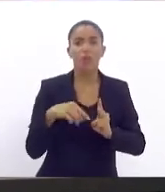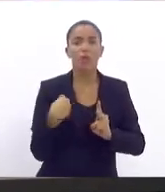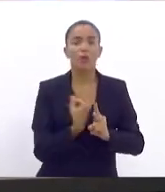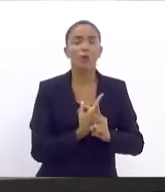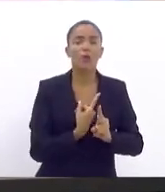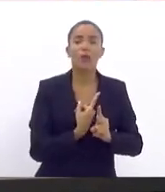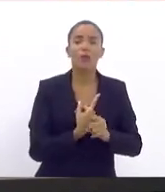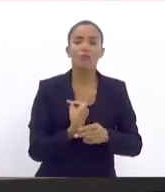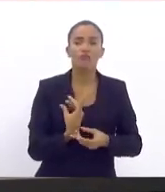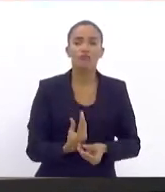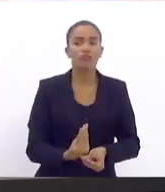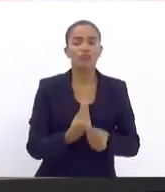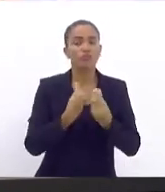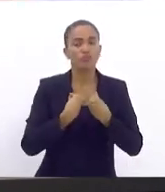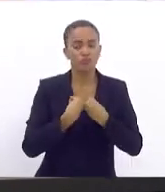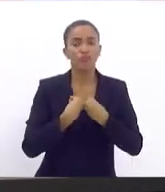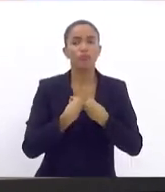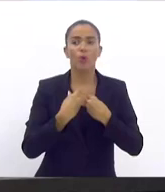essa